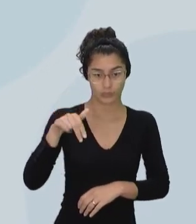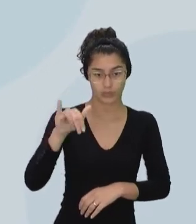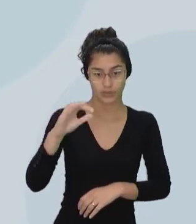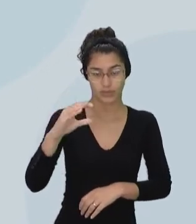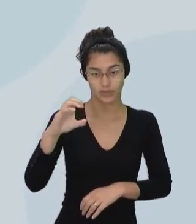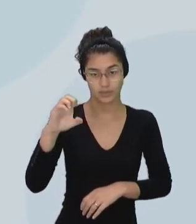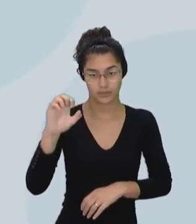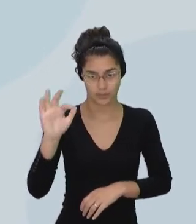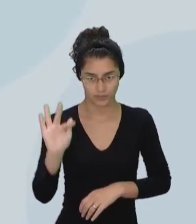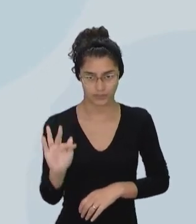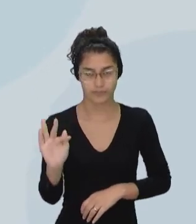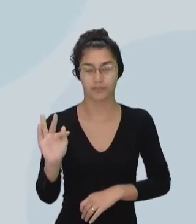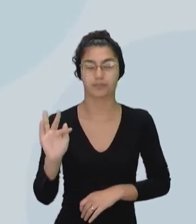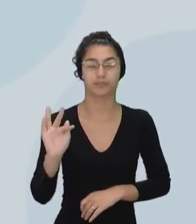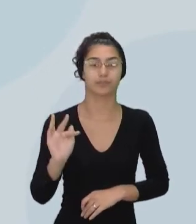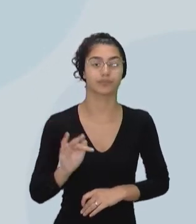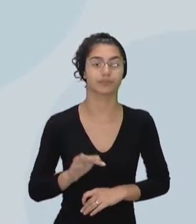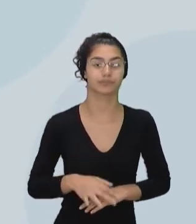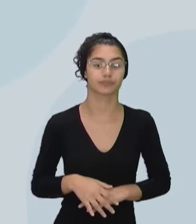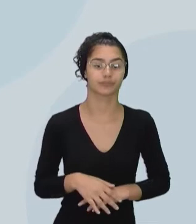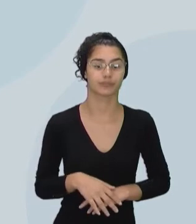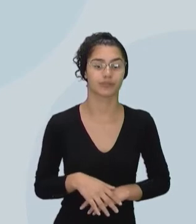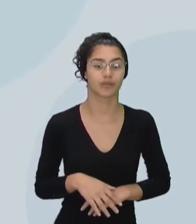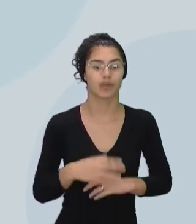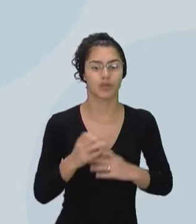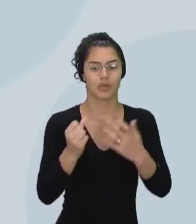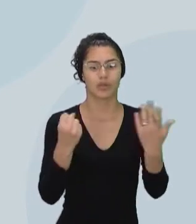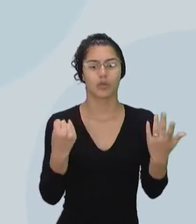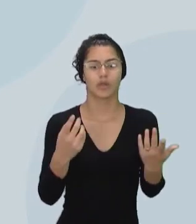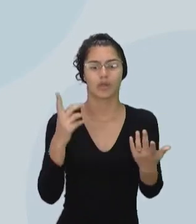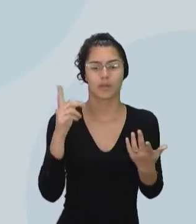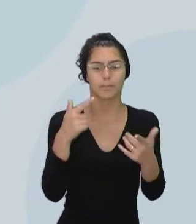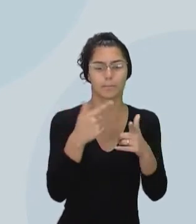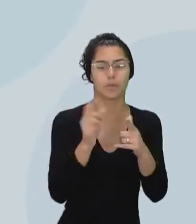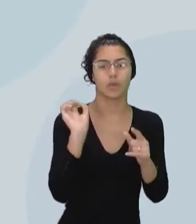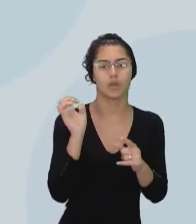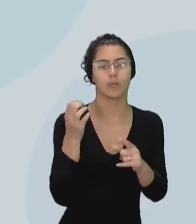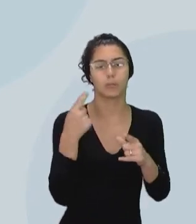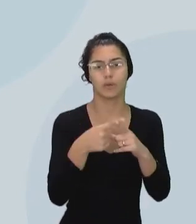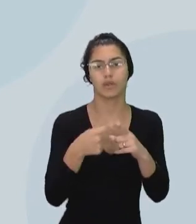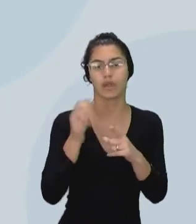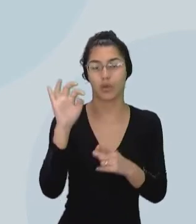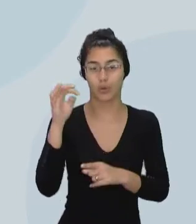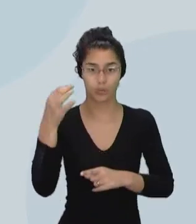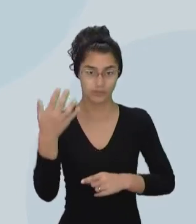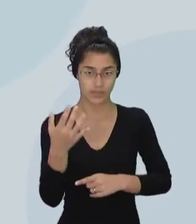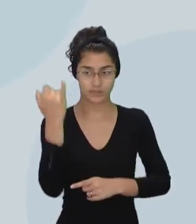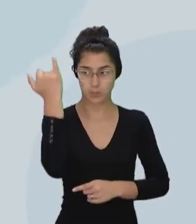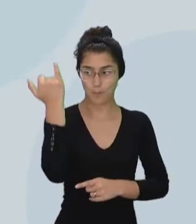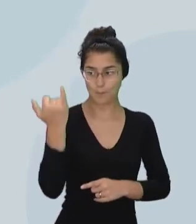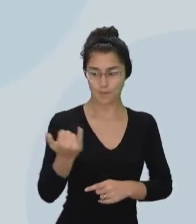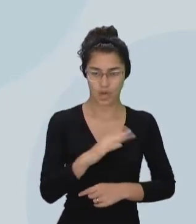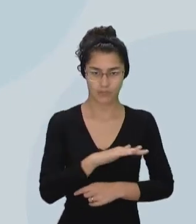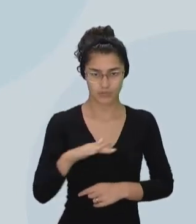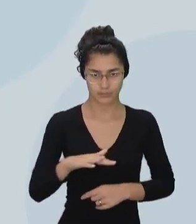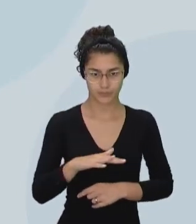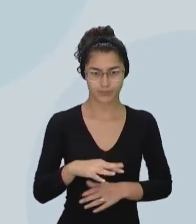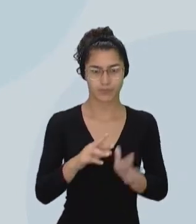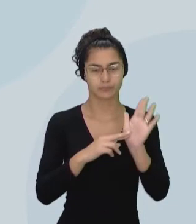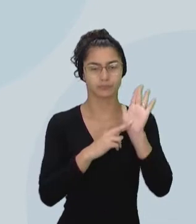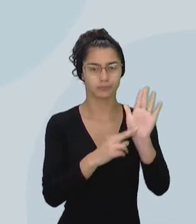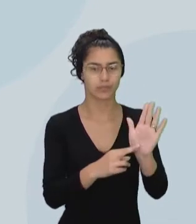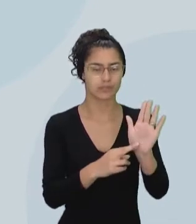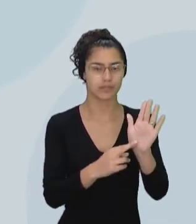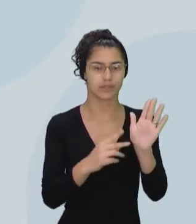das Nações Unidas para a Infância, quais são as causas da desnutrição infantil? Então, eles relatam